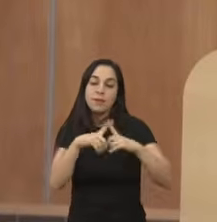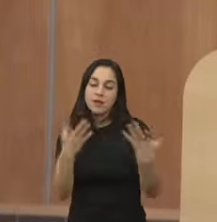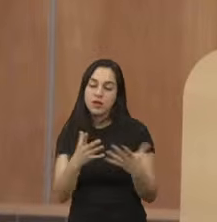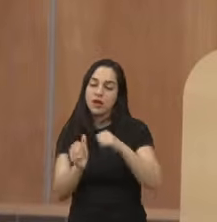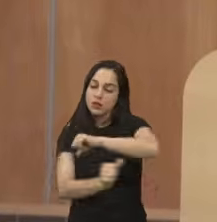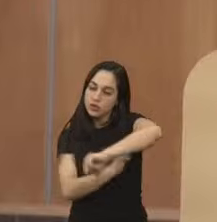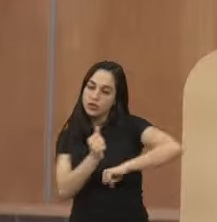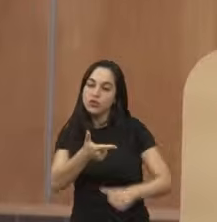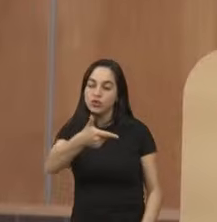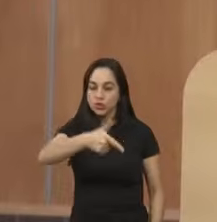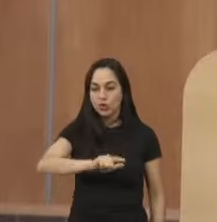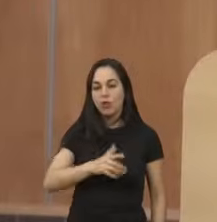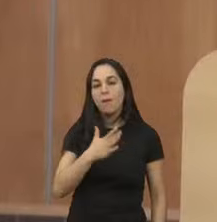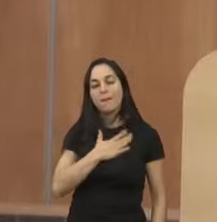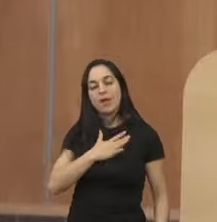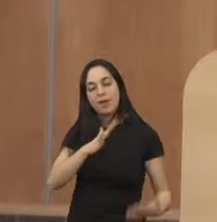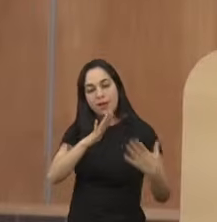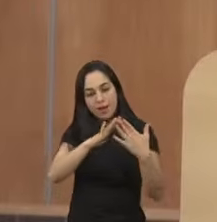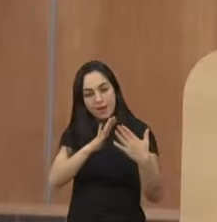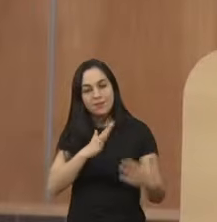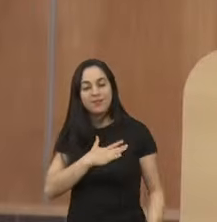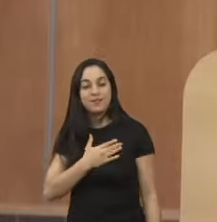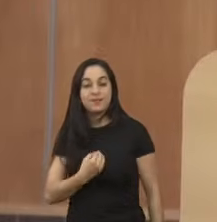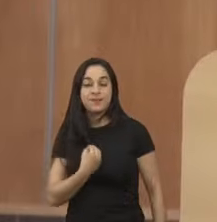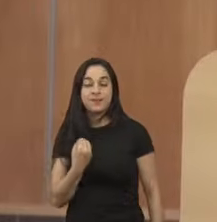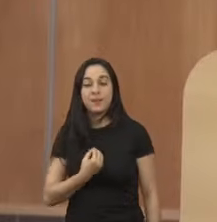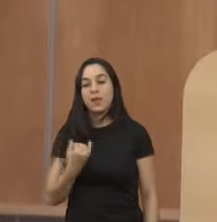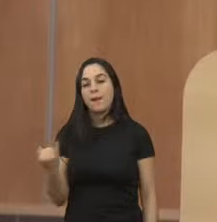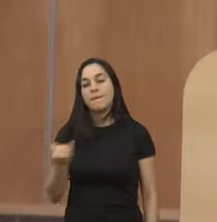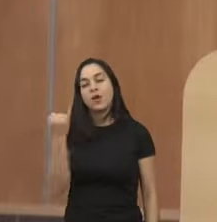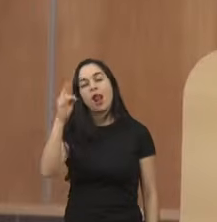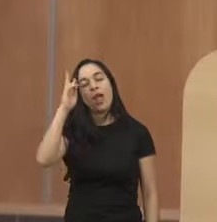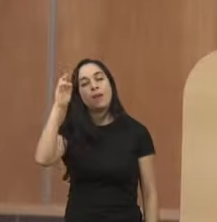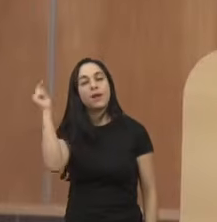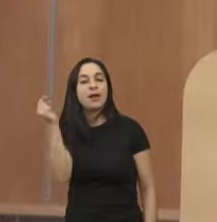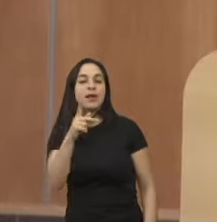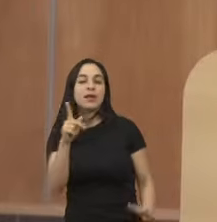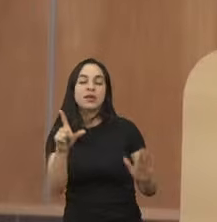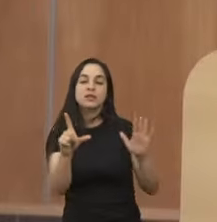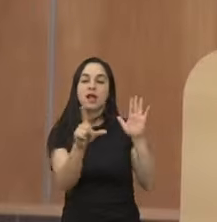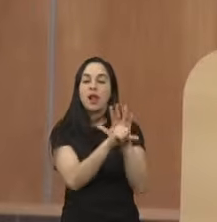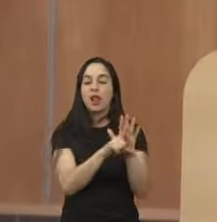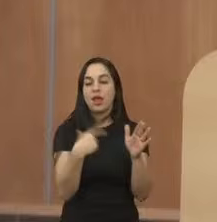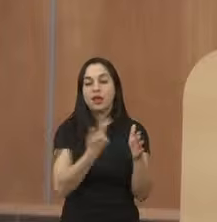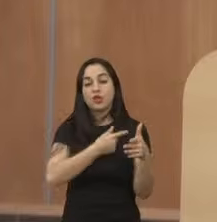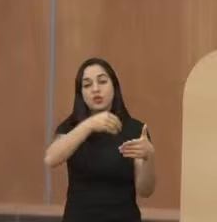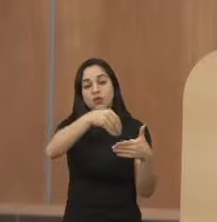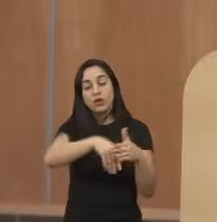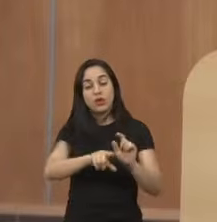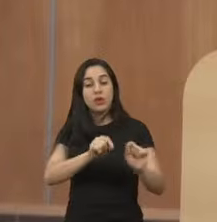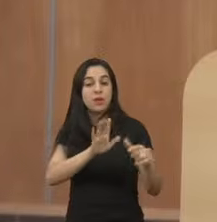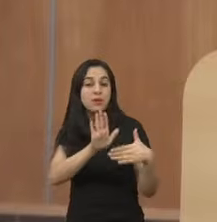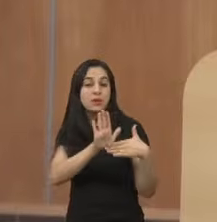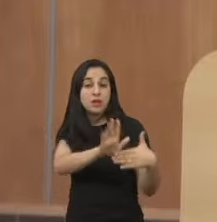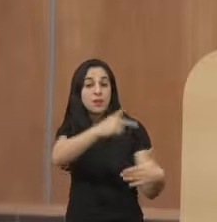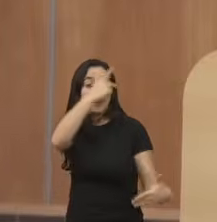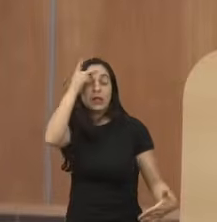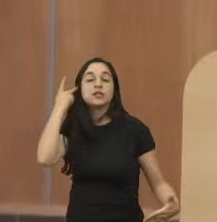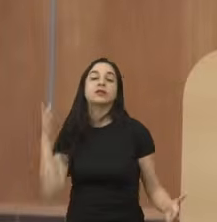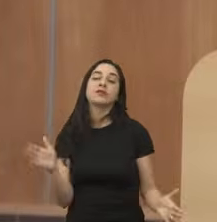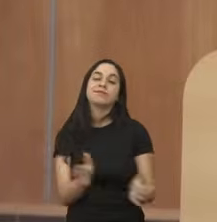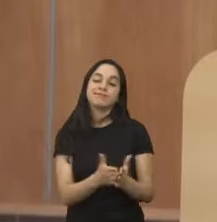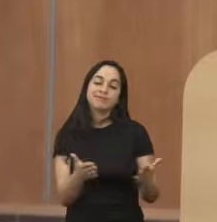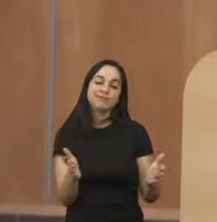lei que nós iremos votar aqui, é importante lembrar que ela é uma lei voltada para pessoas carentes, pessoas